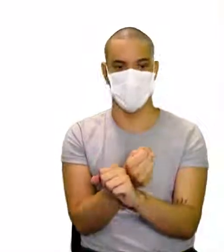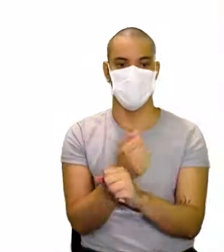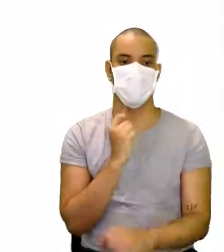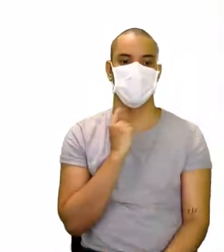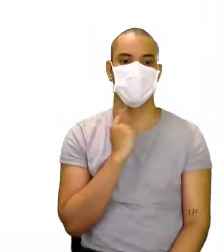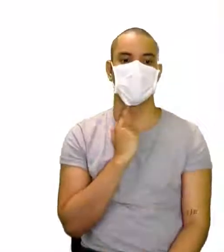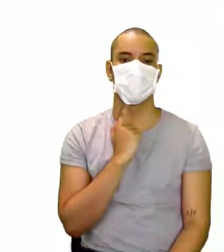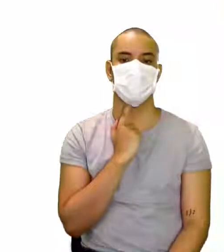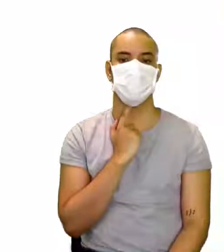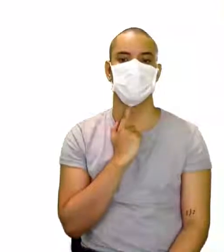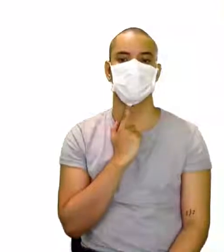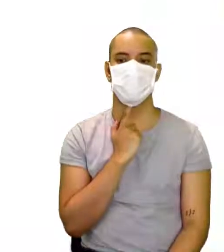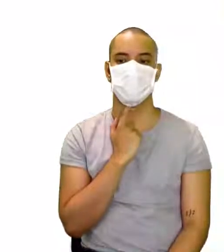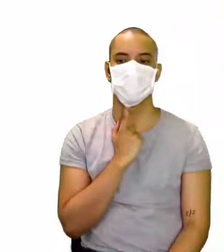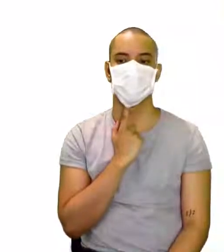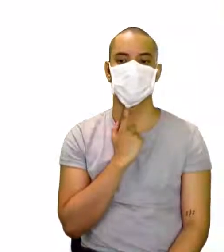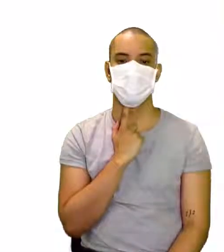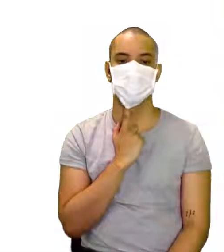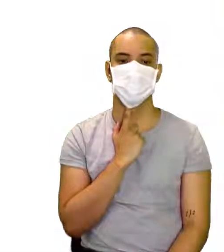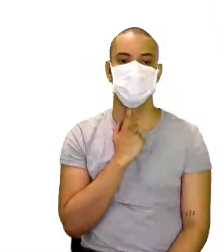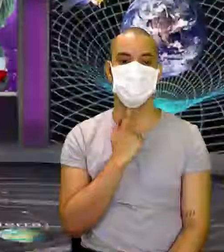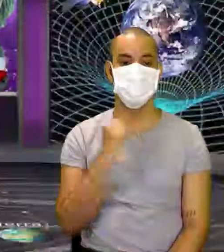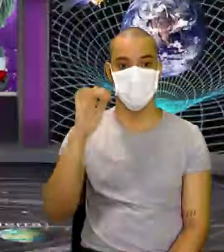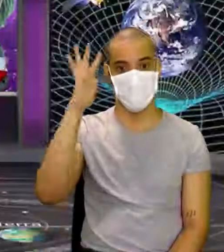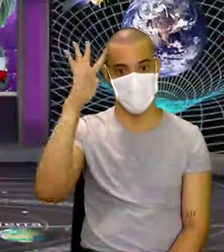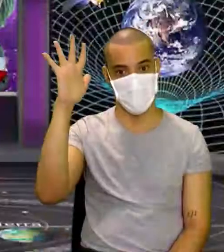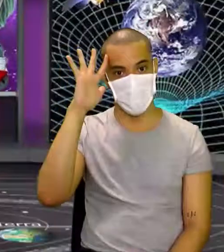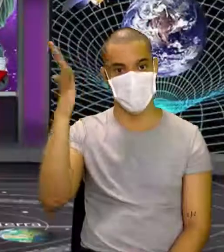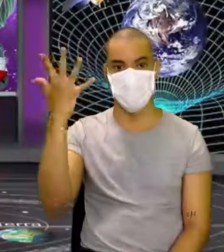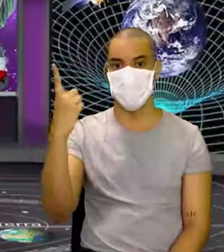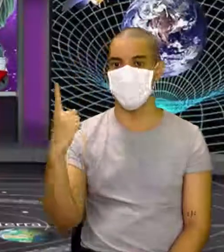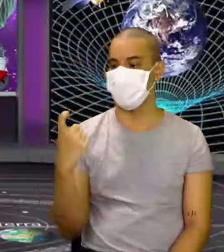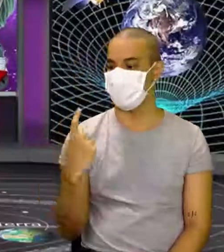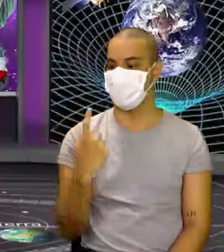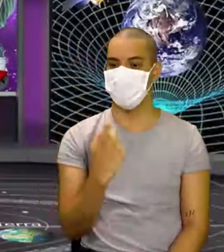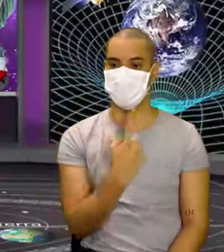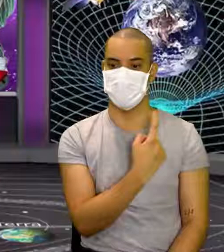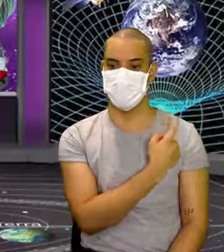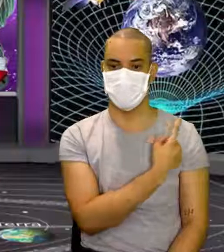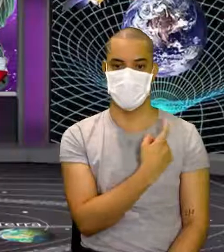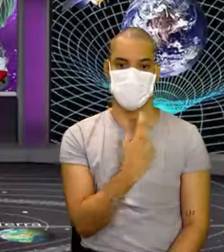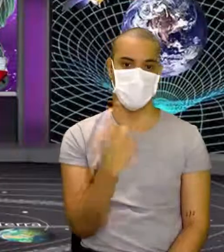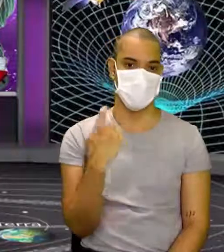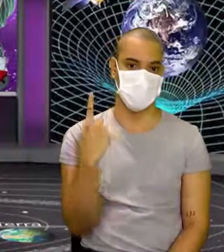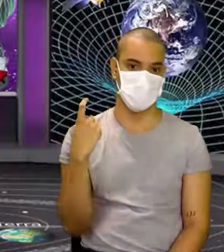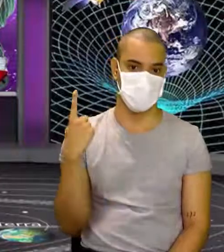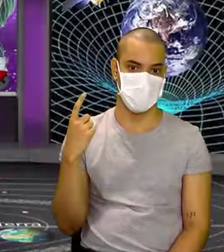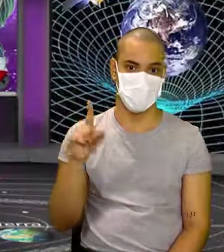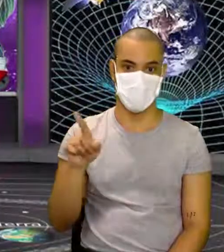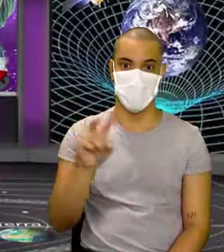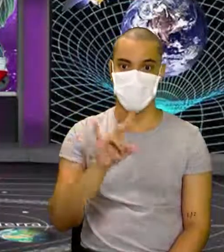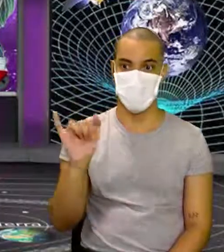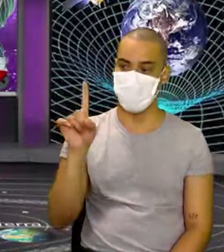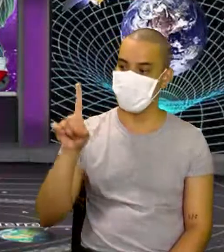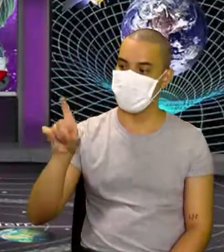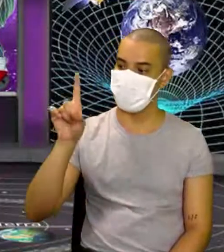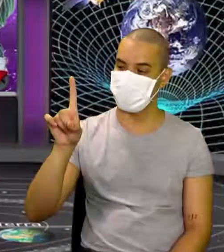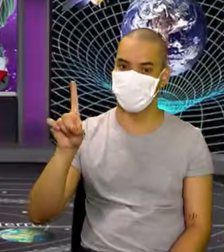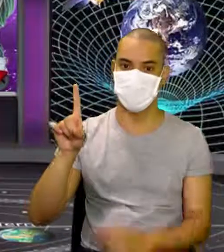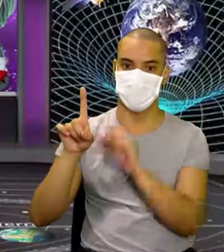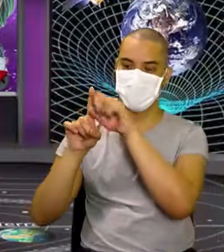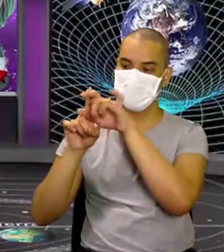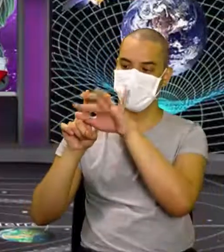Então, imagina lá, pessoal, um perfume, qualquer tipo de perfume, um desodorante com uma válvulazinha, você espirra e vem